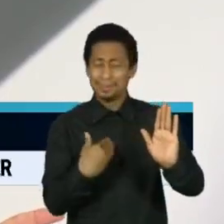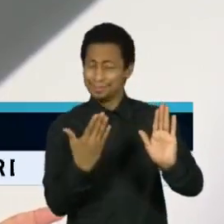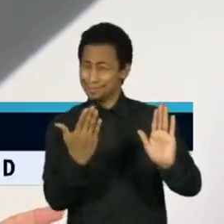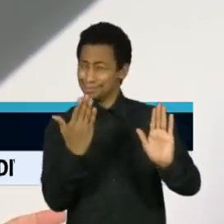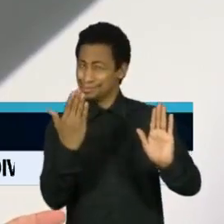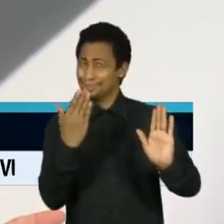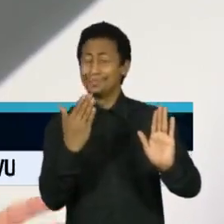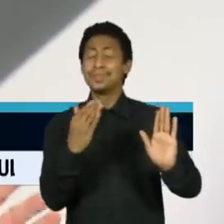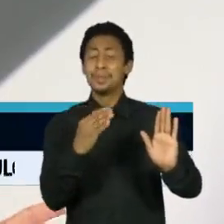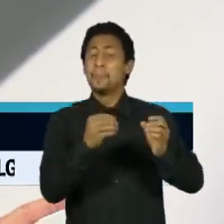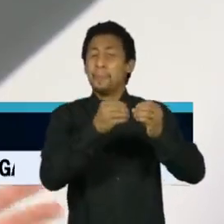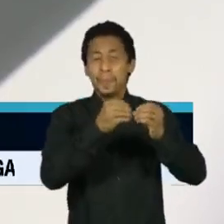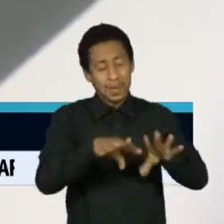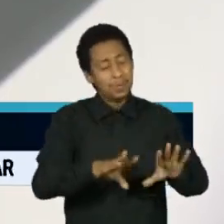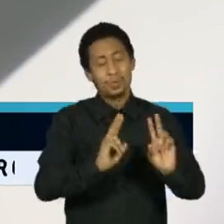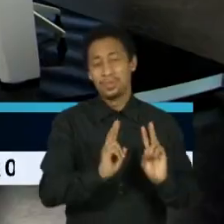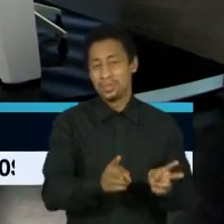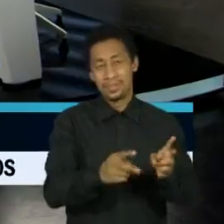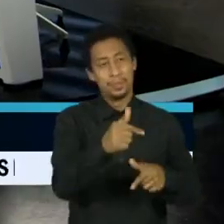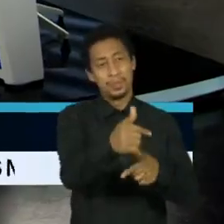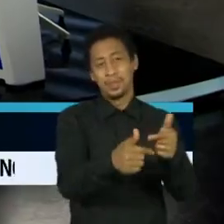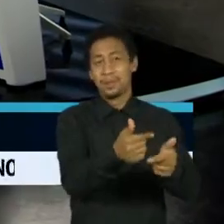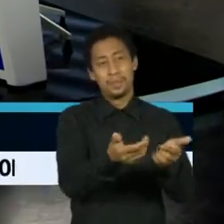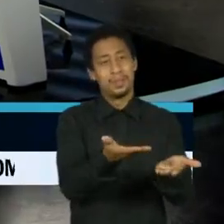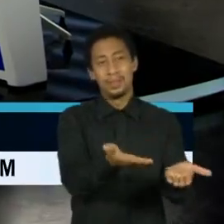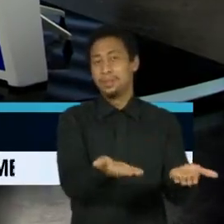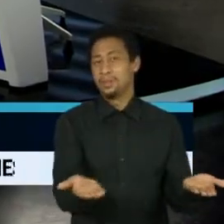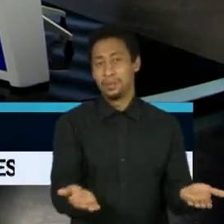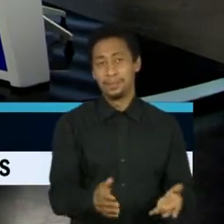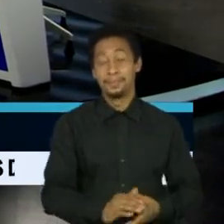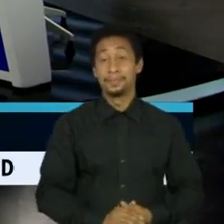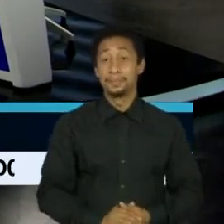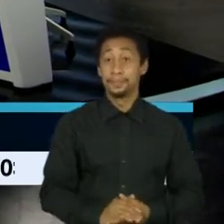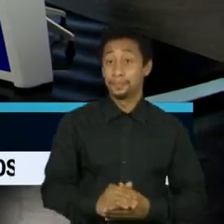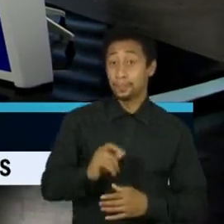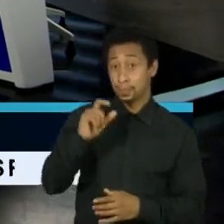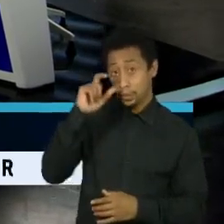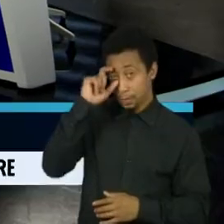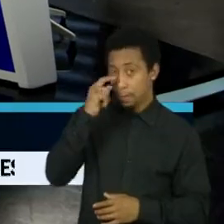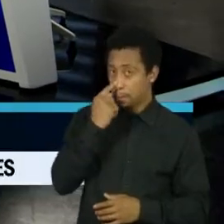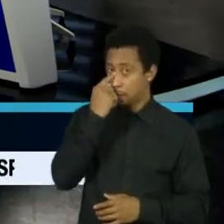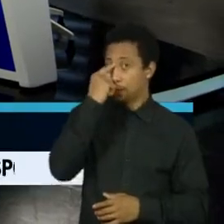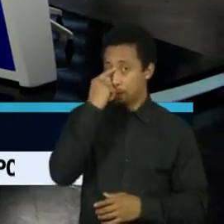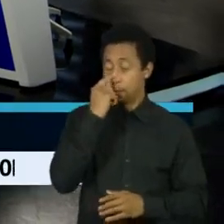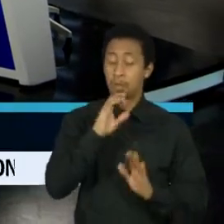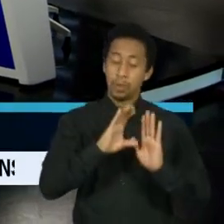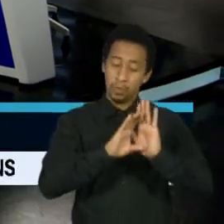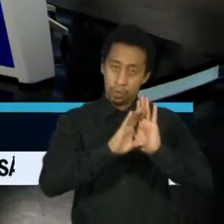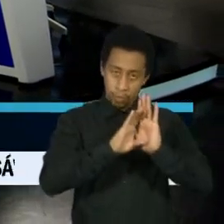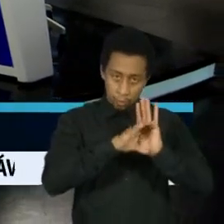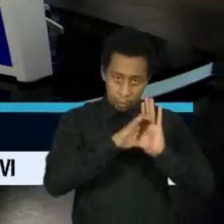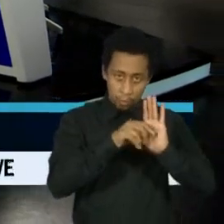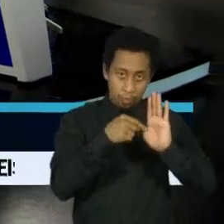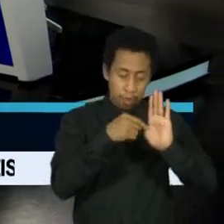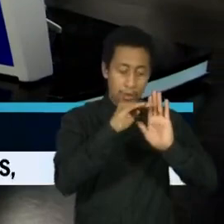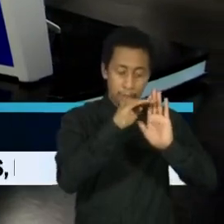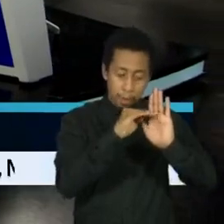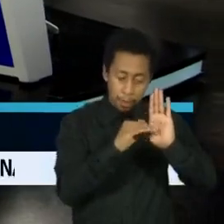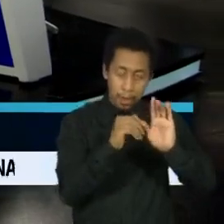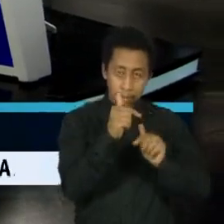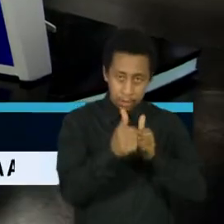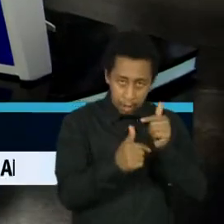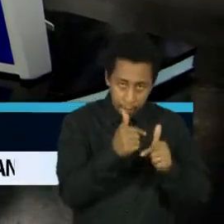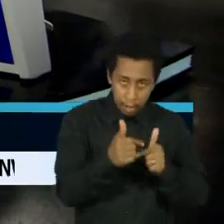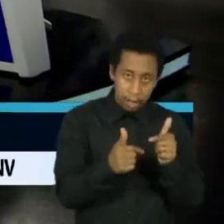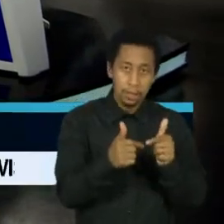lasca é o trabalhador. Pondé, essas mudanças nos conceitos clássicos de trabalho e emprego